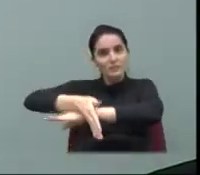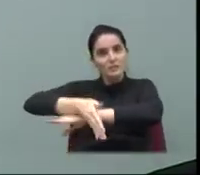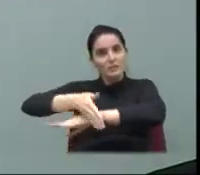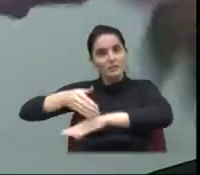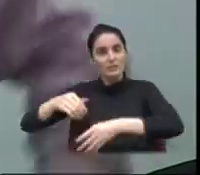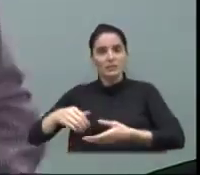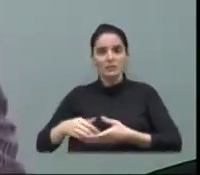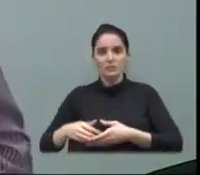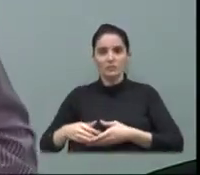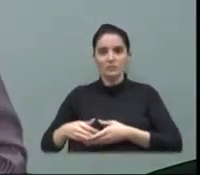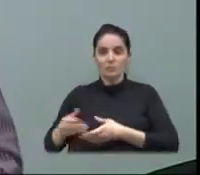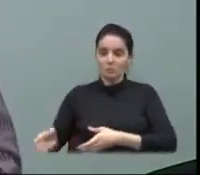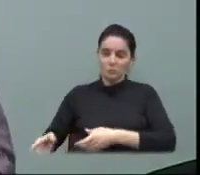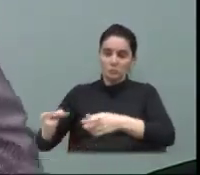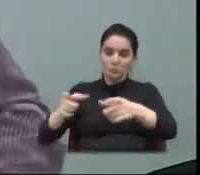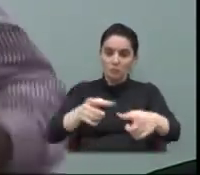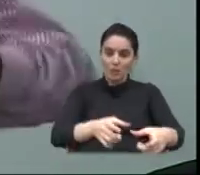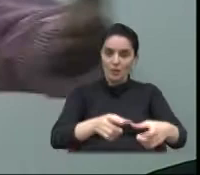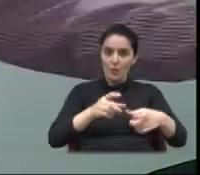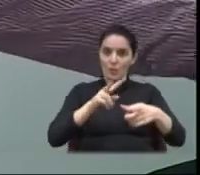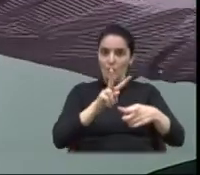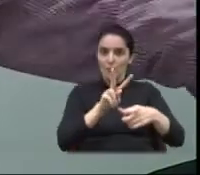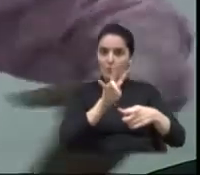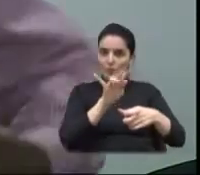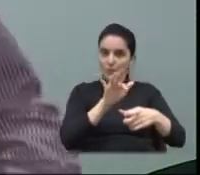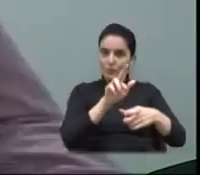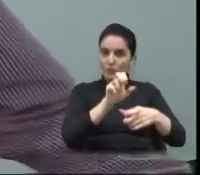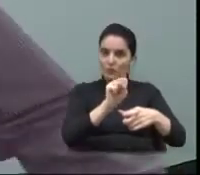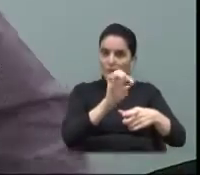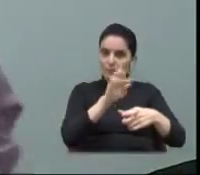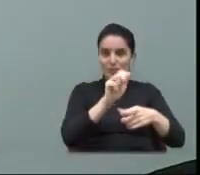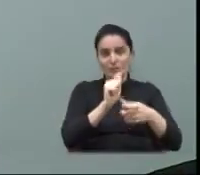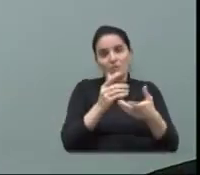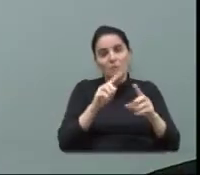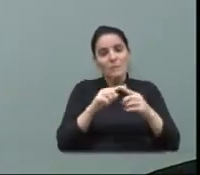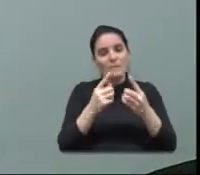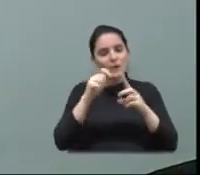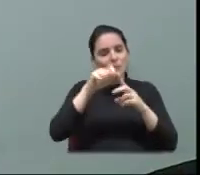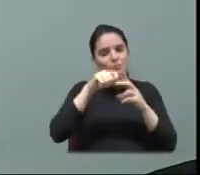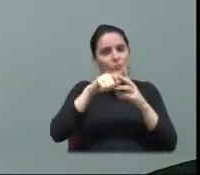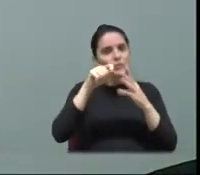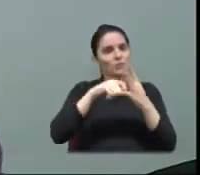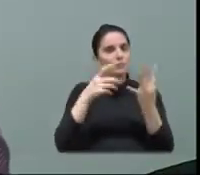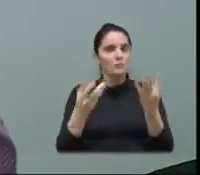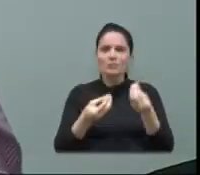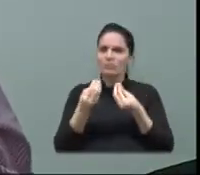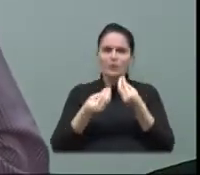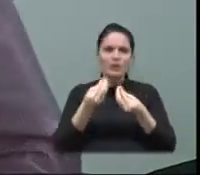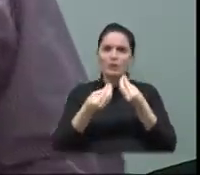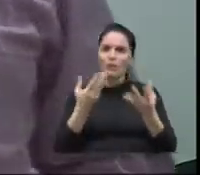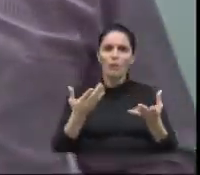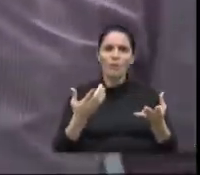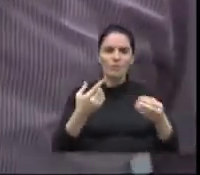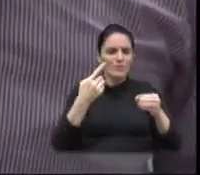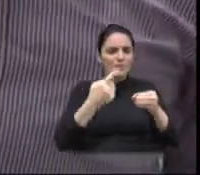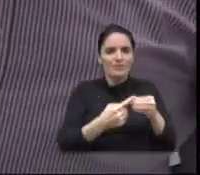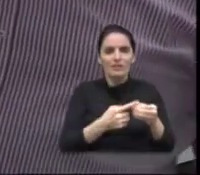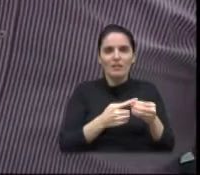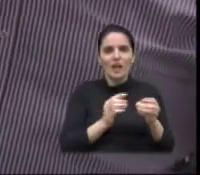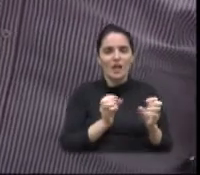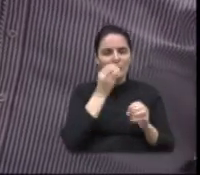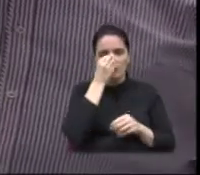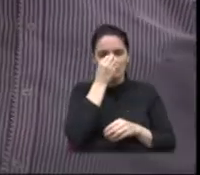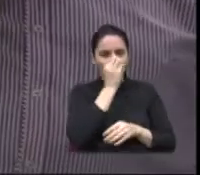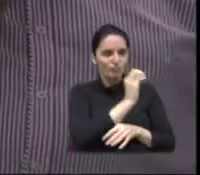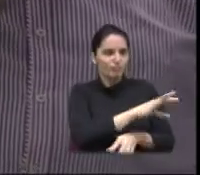por esse U, muito mais fácil. Mas não é para hoje, não é para 4 meses um negócio desse. A cidade estava toda parada no setor